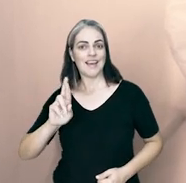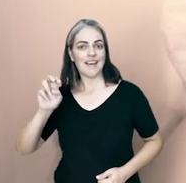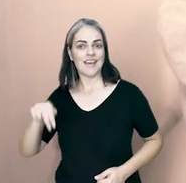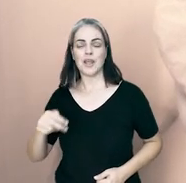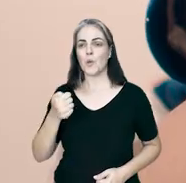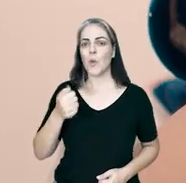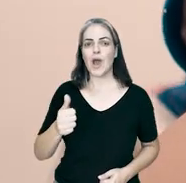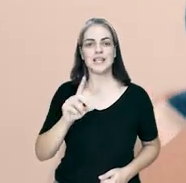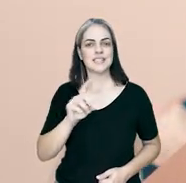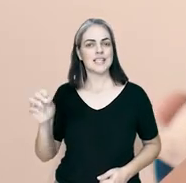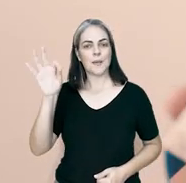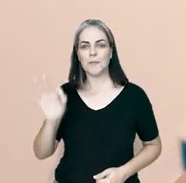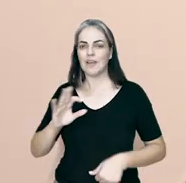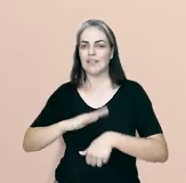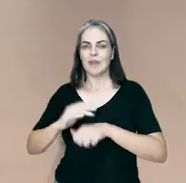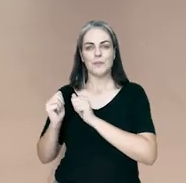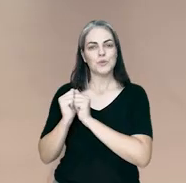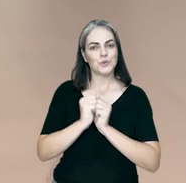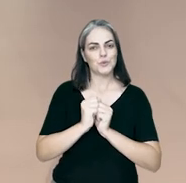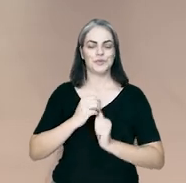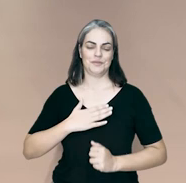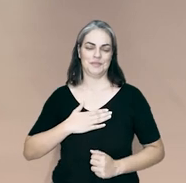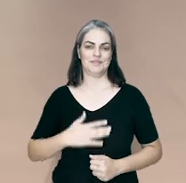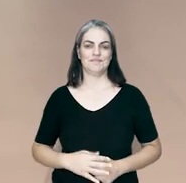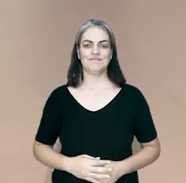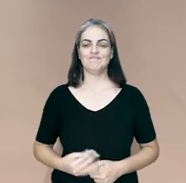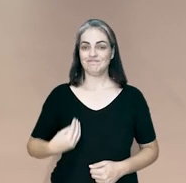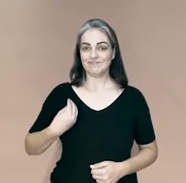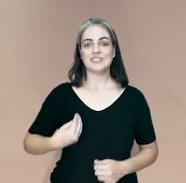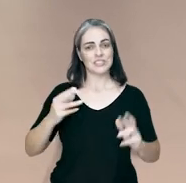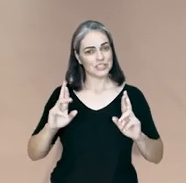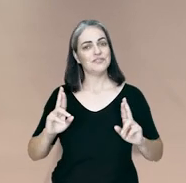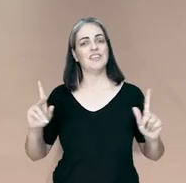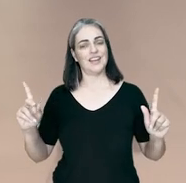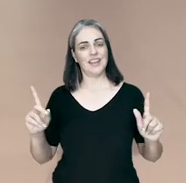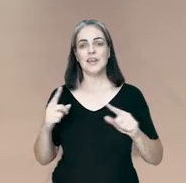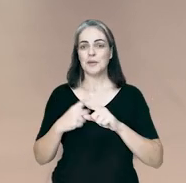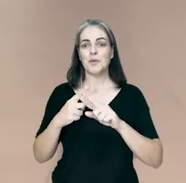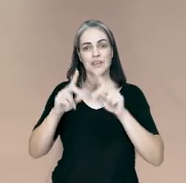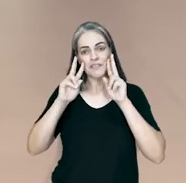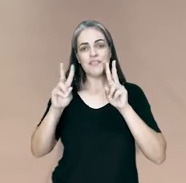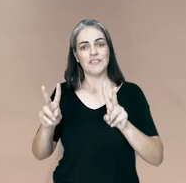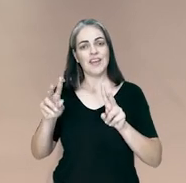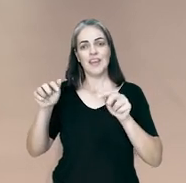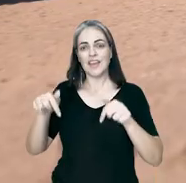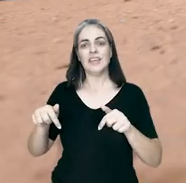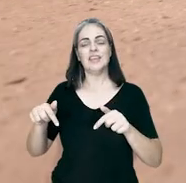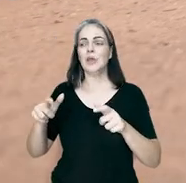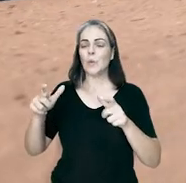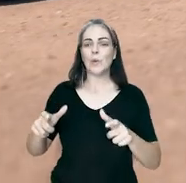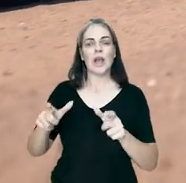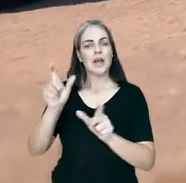acompanhou praticamente 100% do tempo. E é uma realidade totalmente diferente. Você ver